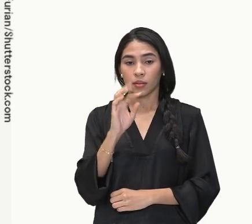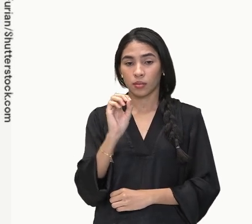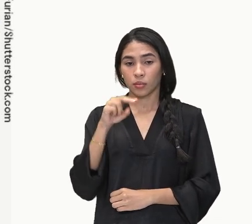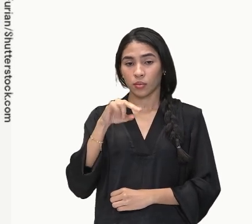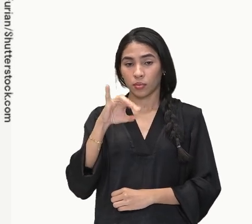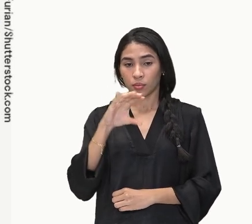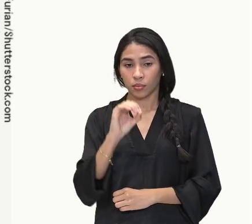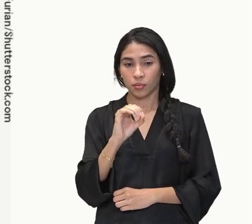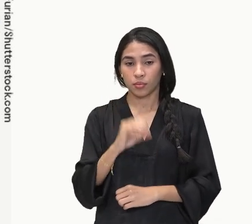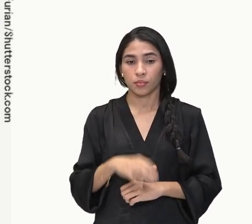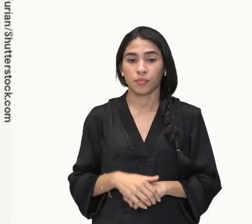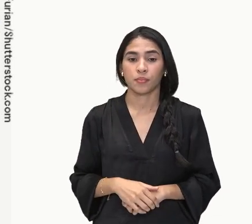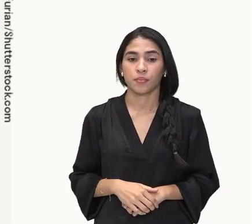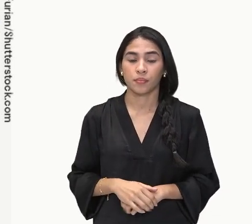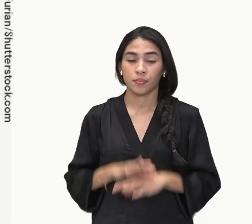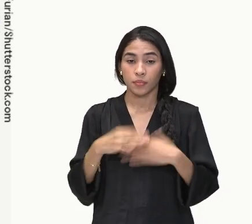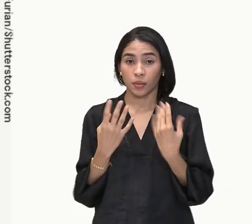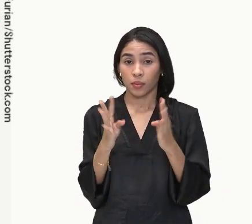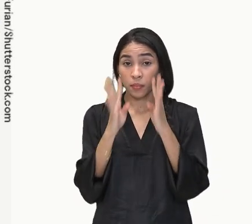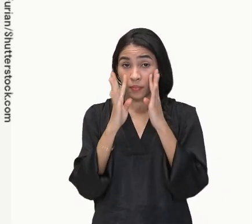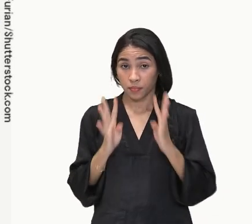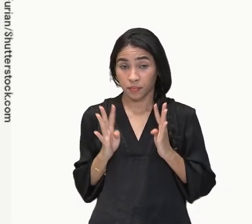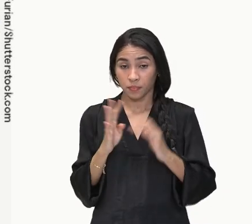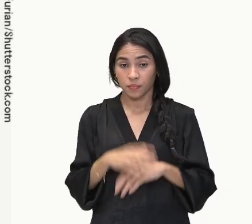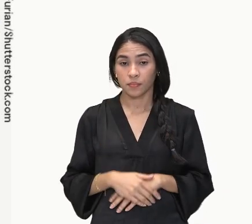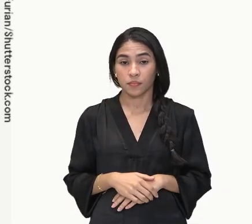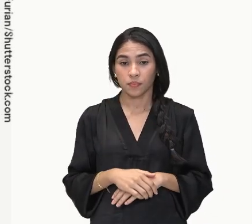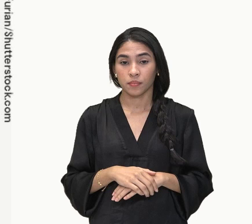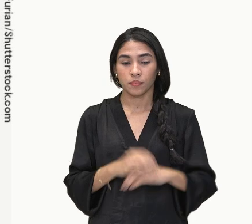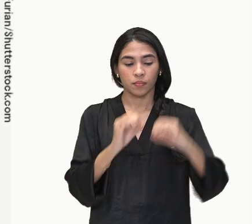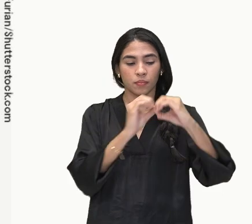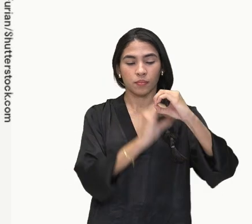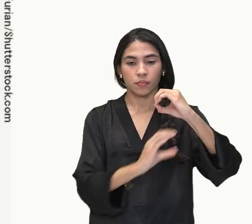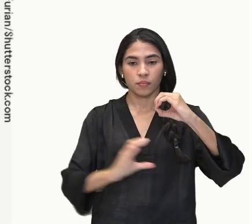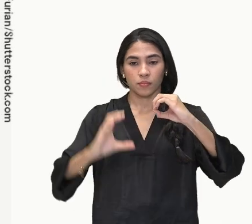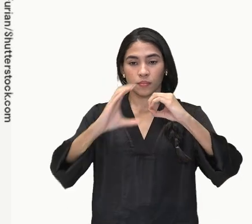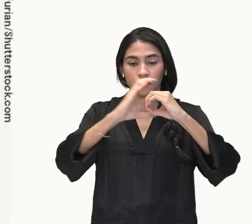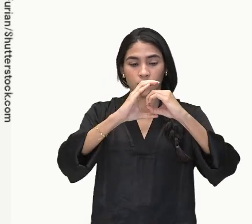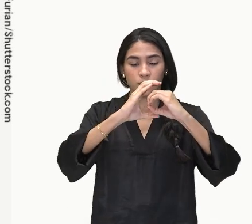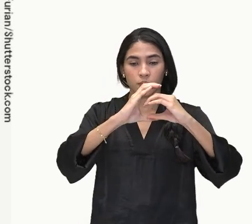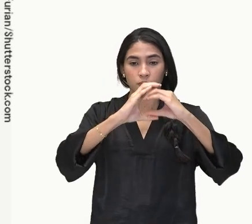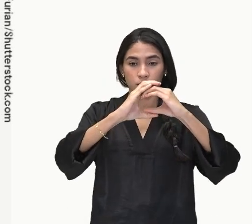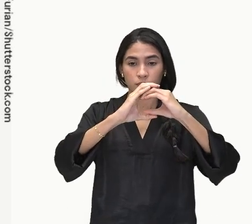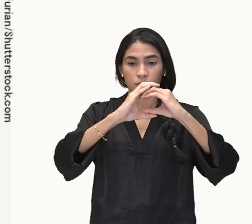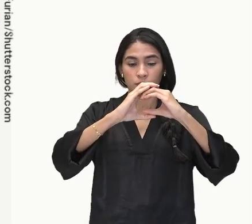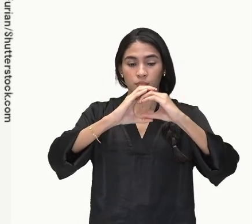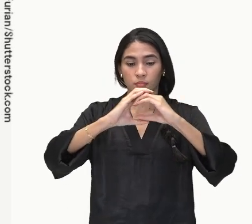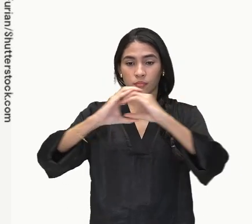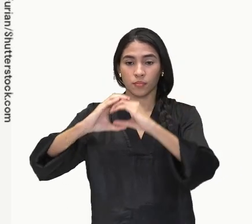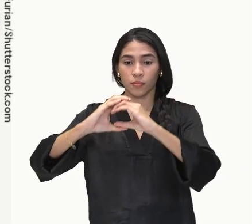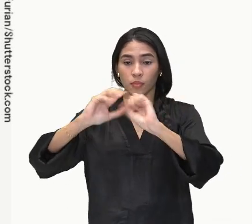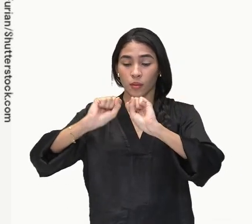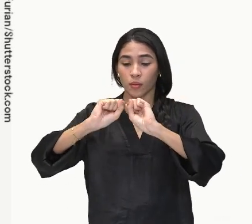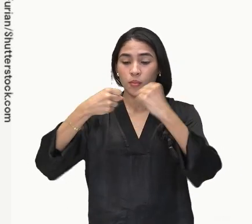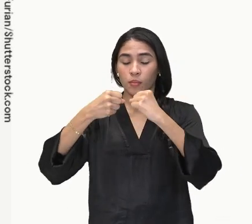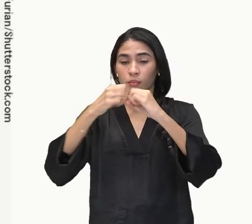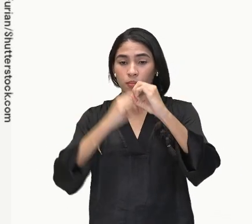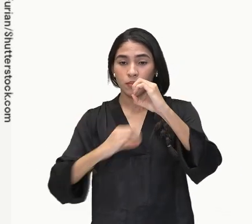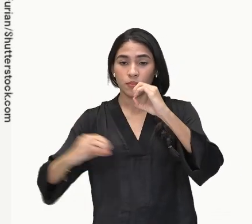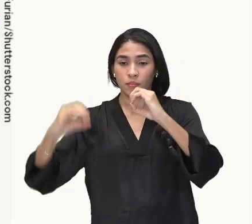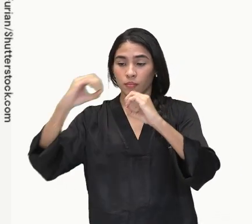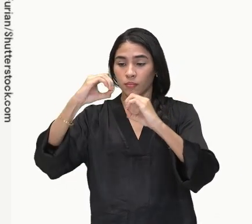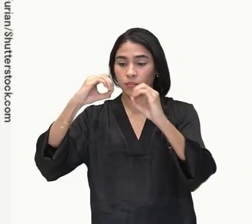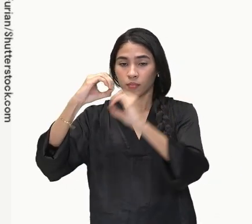menor. Né? Então, observem, o próton chegou no urânio, houve o processo de fissão, ele se dividiu em bário